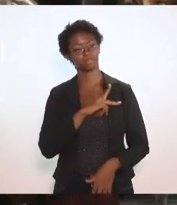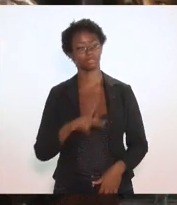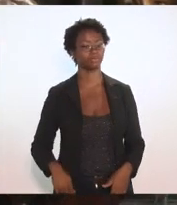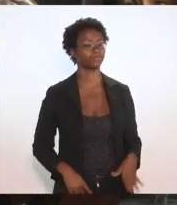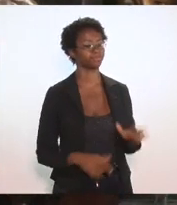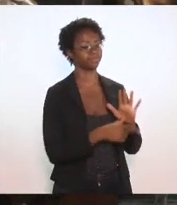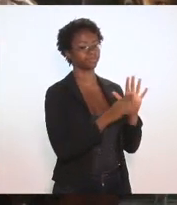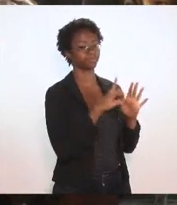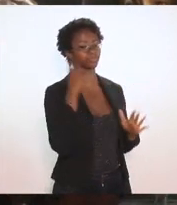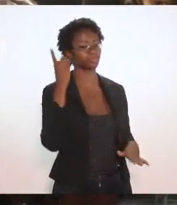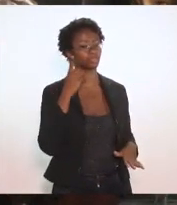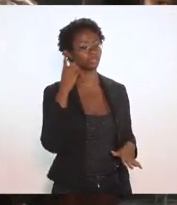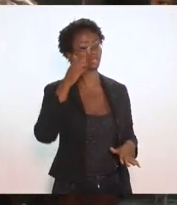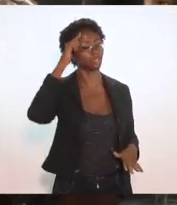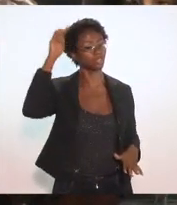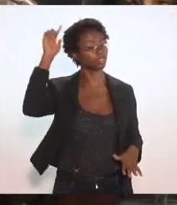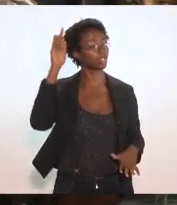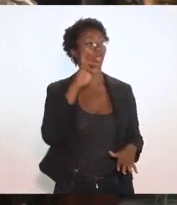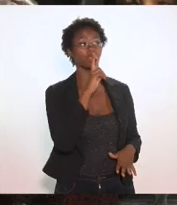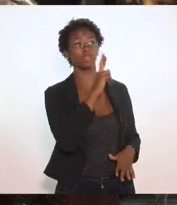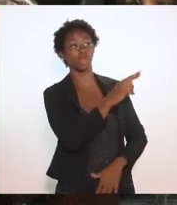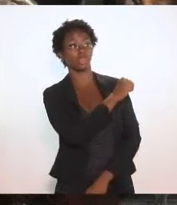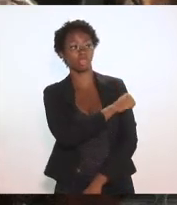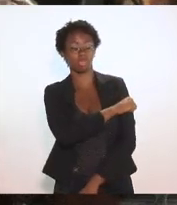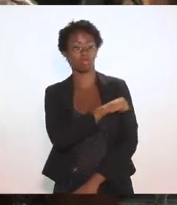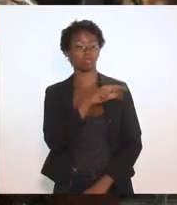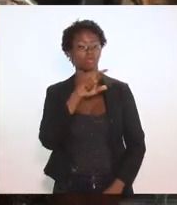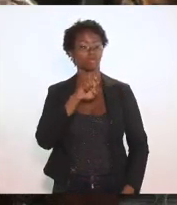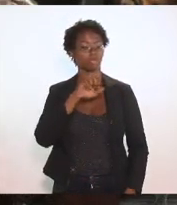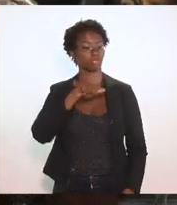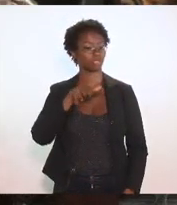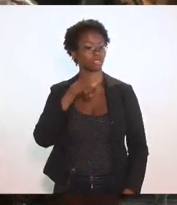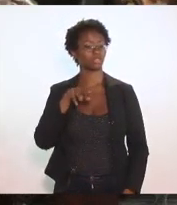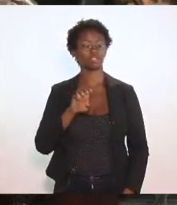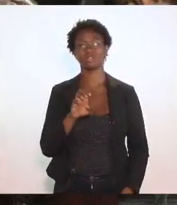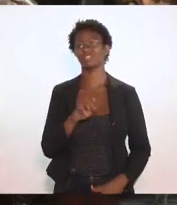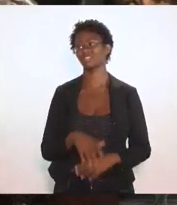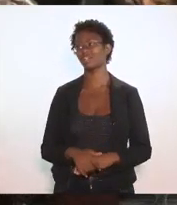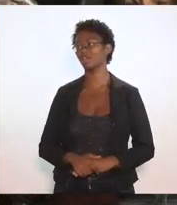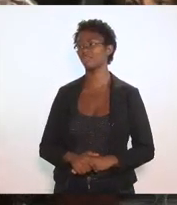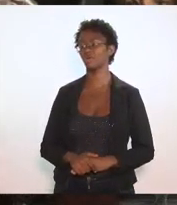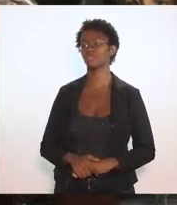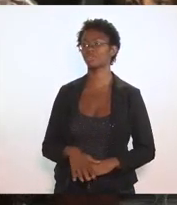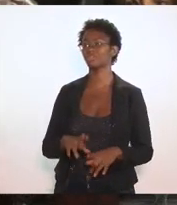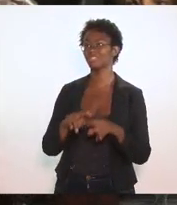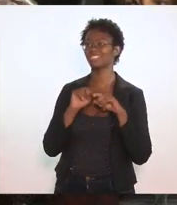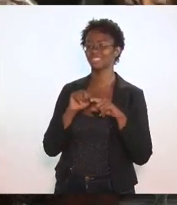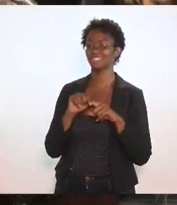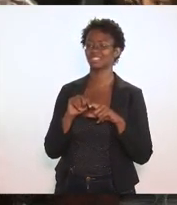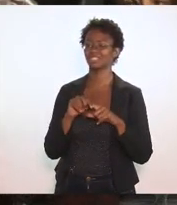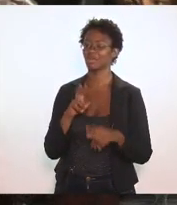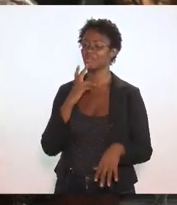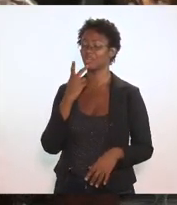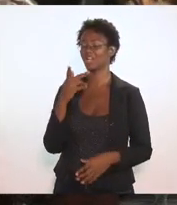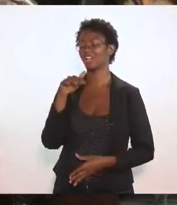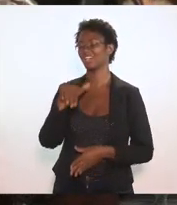para o deputado Luiz Paulo, quero responder à deputada enfermeira Rejane, porque tratava-se de